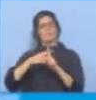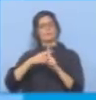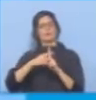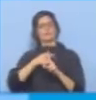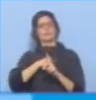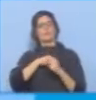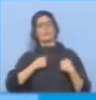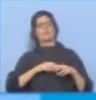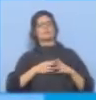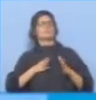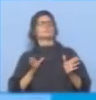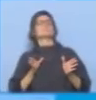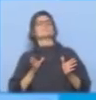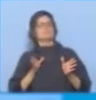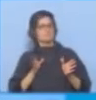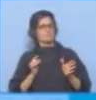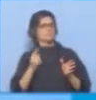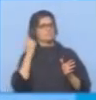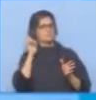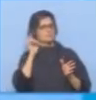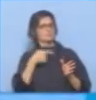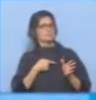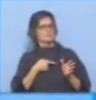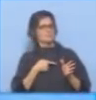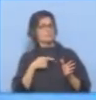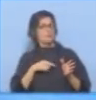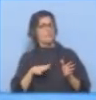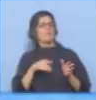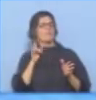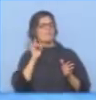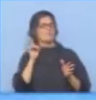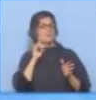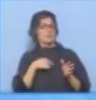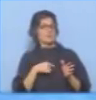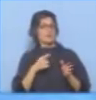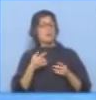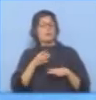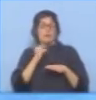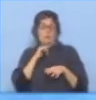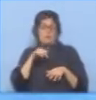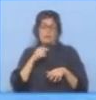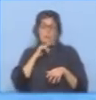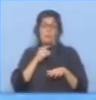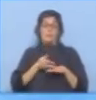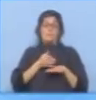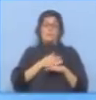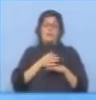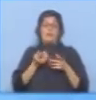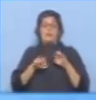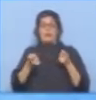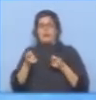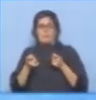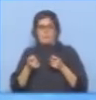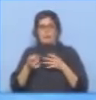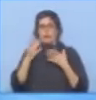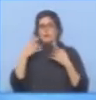coração aberto. E depois já falo das coisas práticas, mas isto é fundamental, porque nós, por muita preparação que façamos cá, nunca sabemos o que vai acontecer numa jornada. E